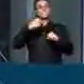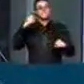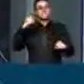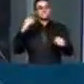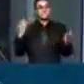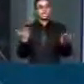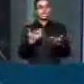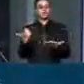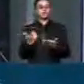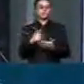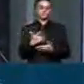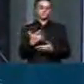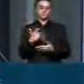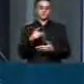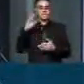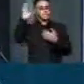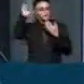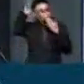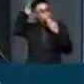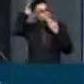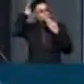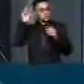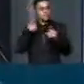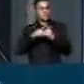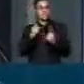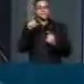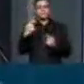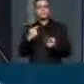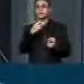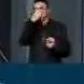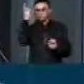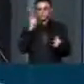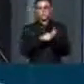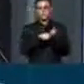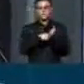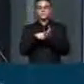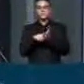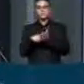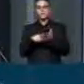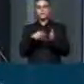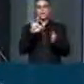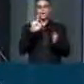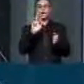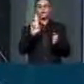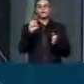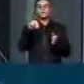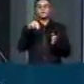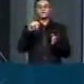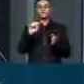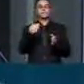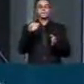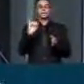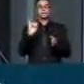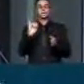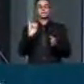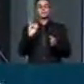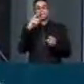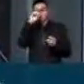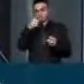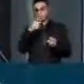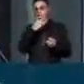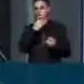pouquinho vocês vão ver o laudo do antropólogo que vai passar por lá, que a FUNAI vai mandar, agora foi constituído nesse mês de março, e aí